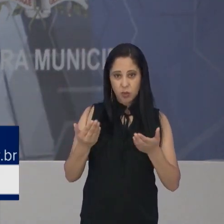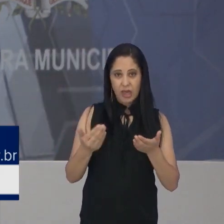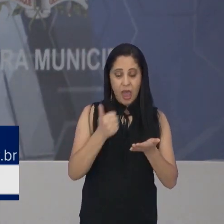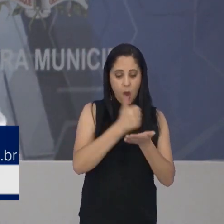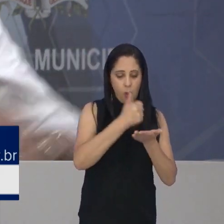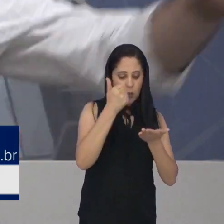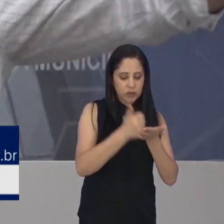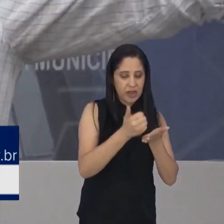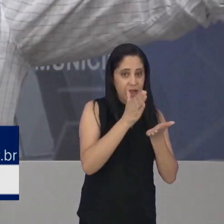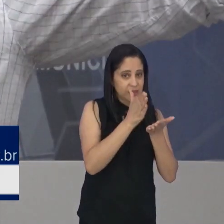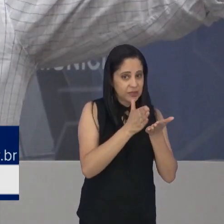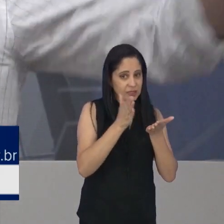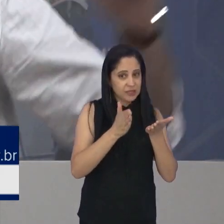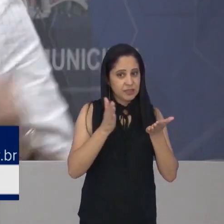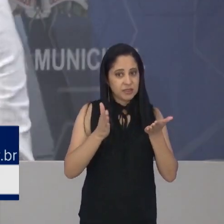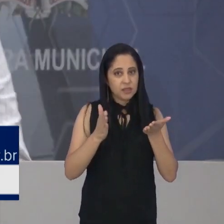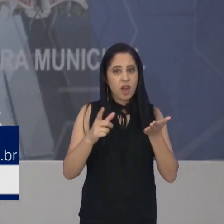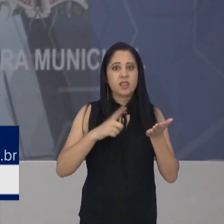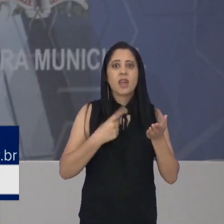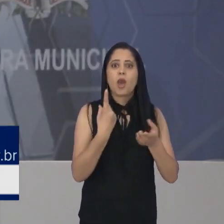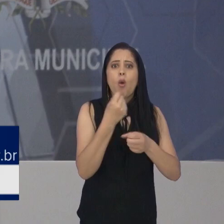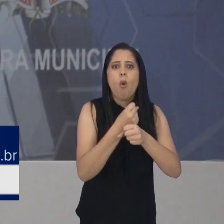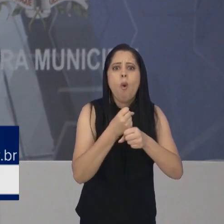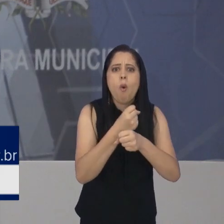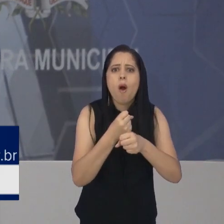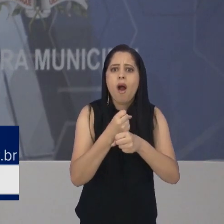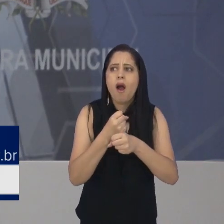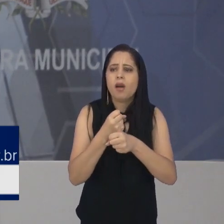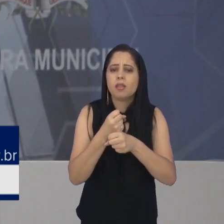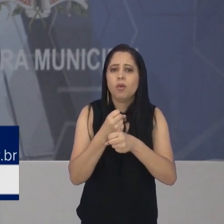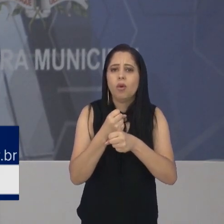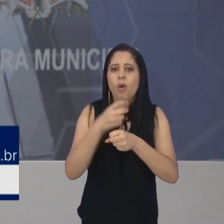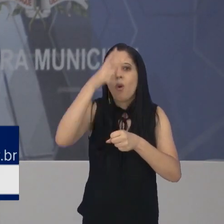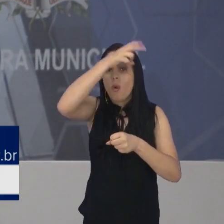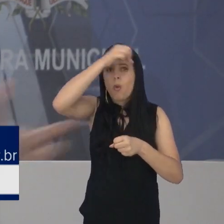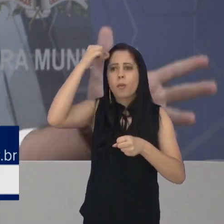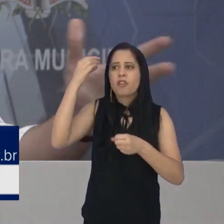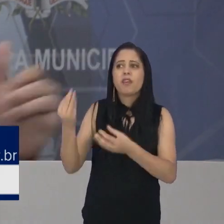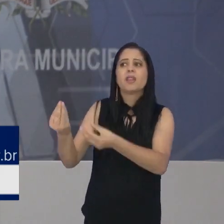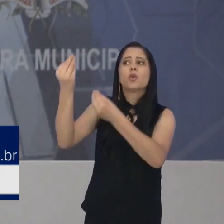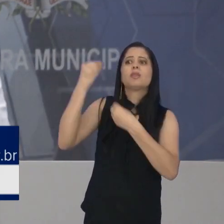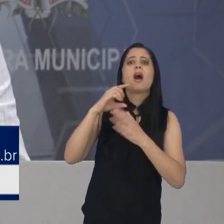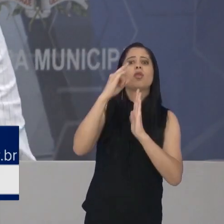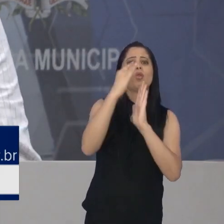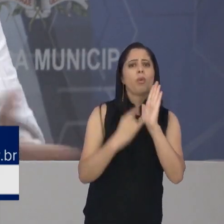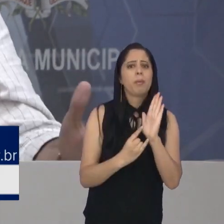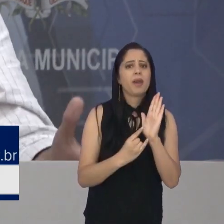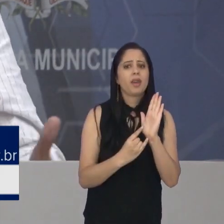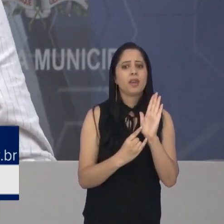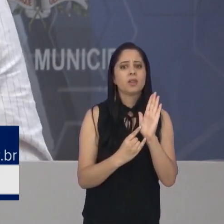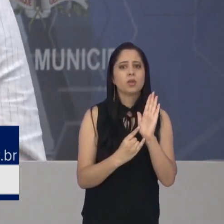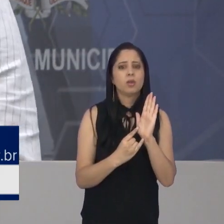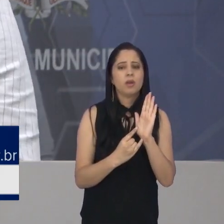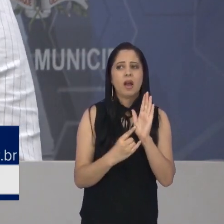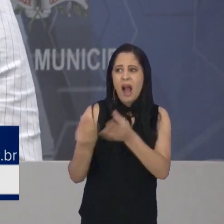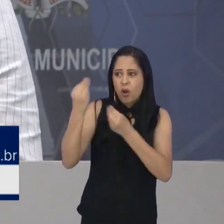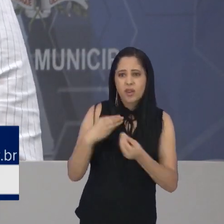essa necessidade, nós tivemos todo ano para o prefeito mandar esse projeto. Todo ano. Mandou